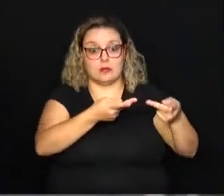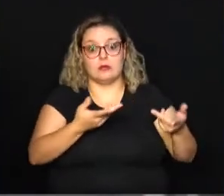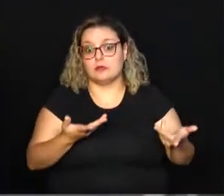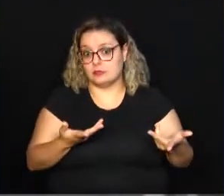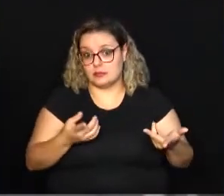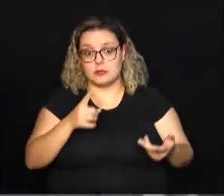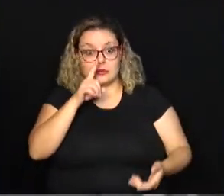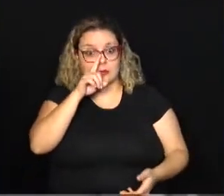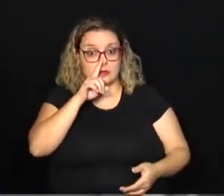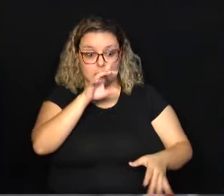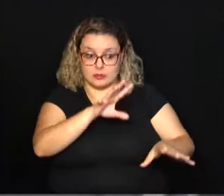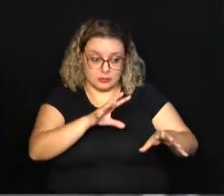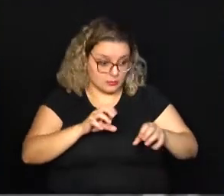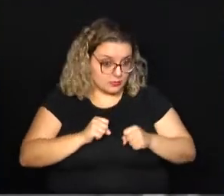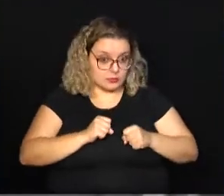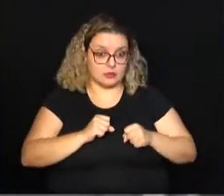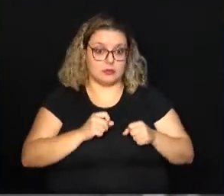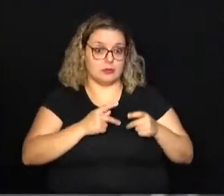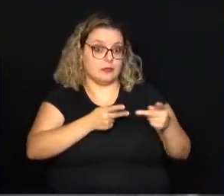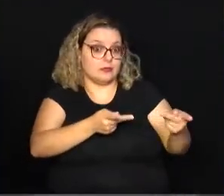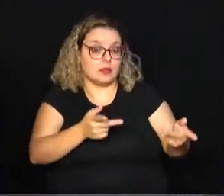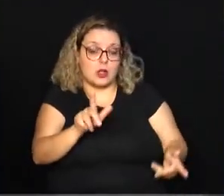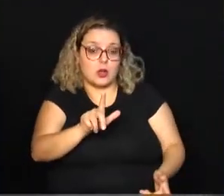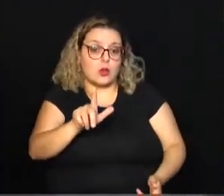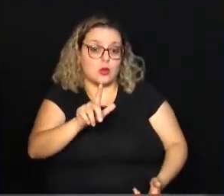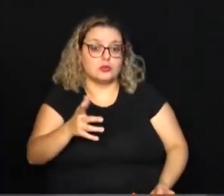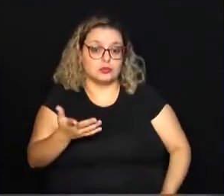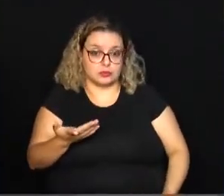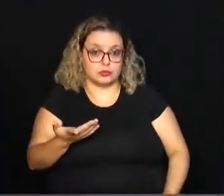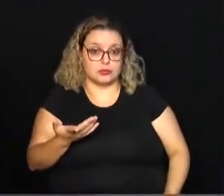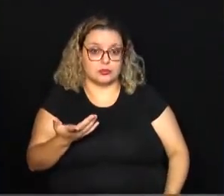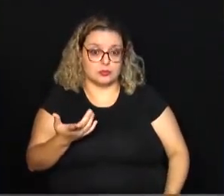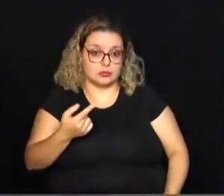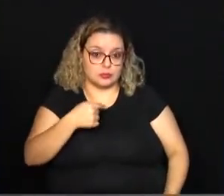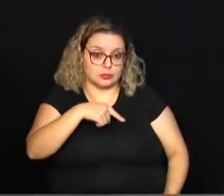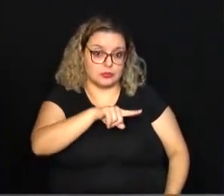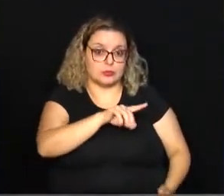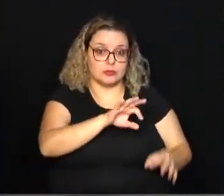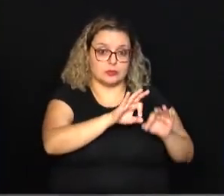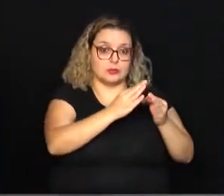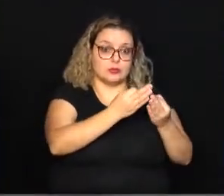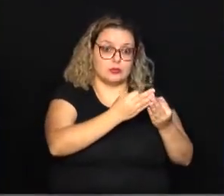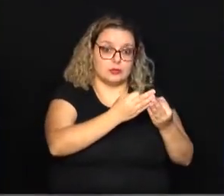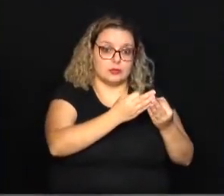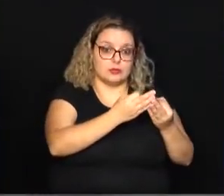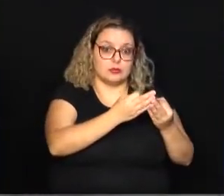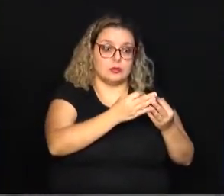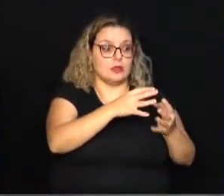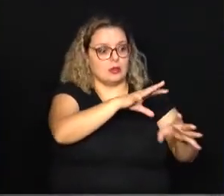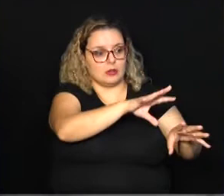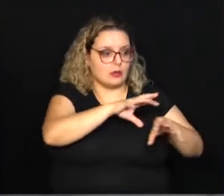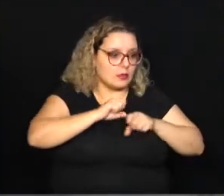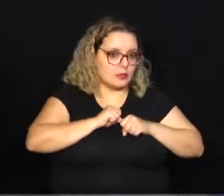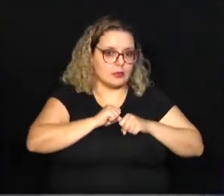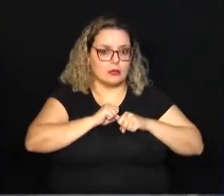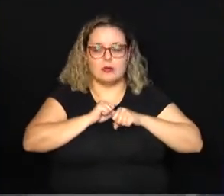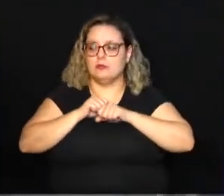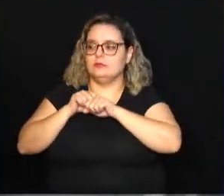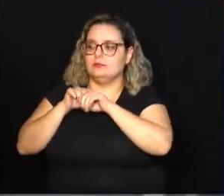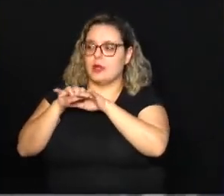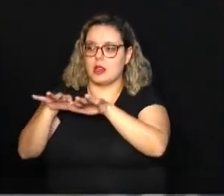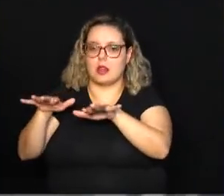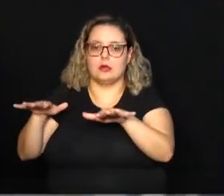risco de contaminar quem vai visitar. Então, você acaba indo visitar um parente e leva isso para fora do hospital, para casa, e vira